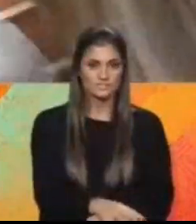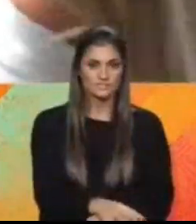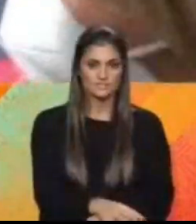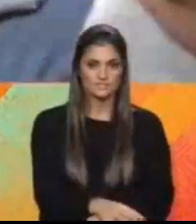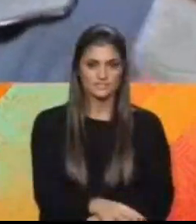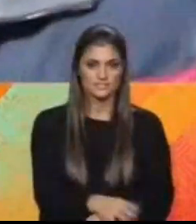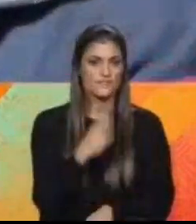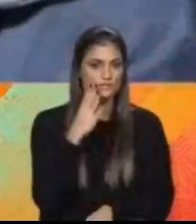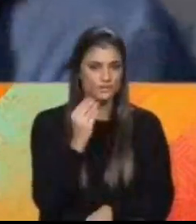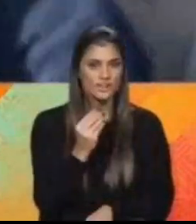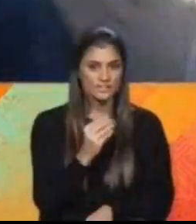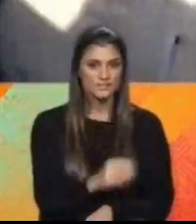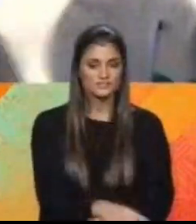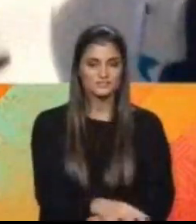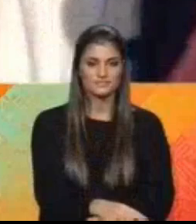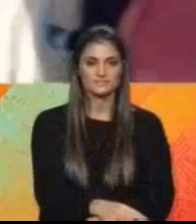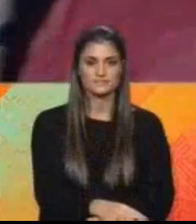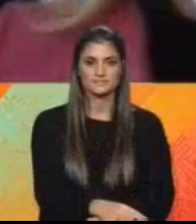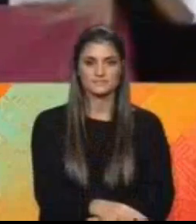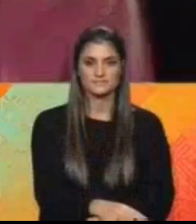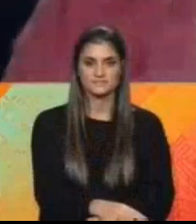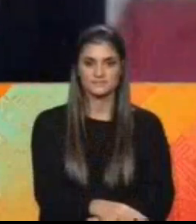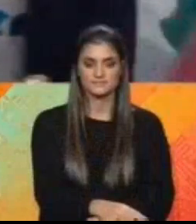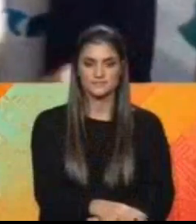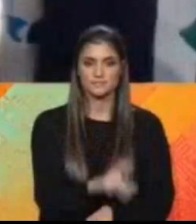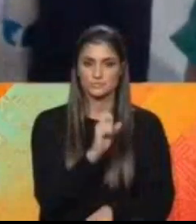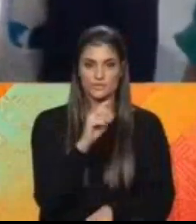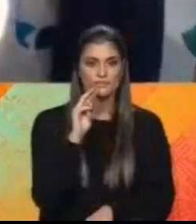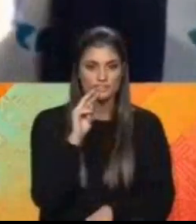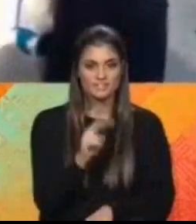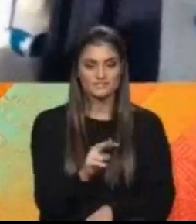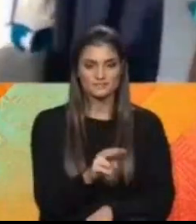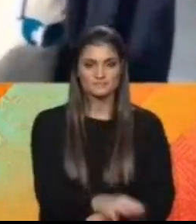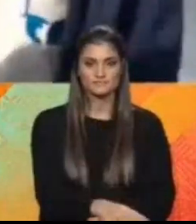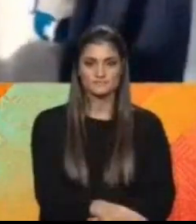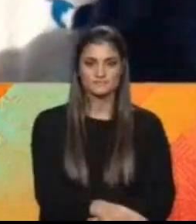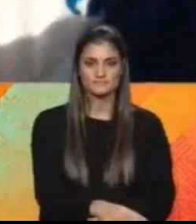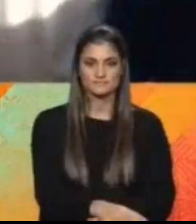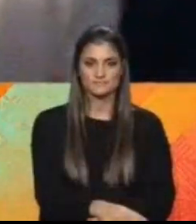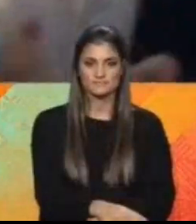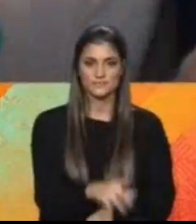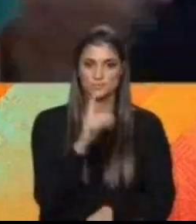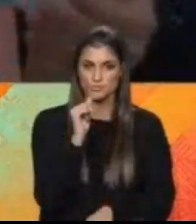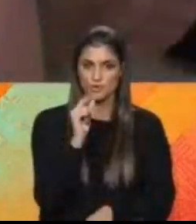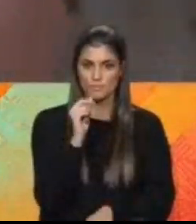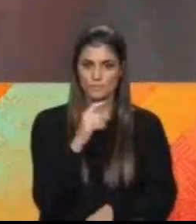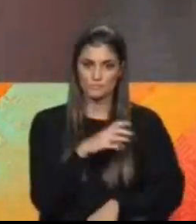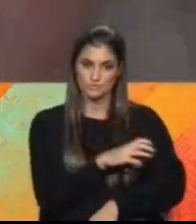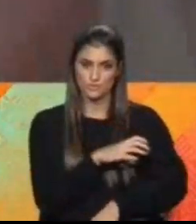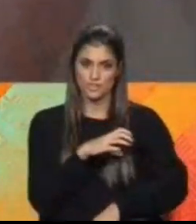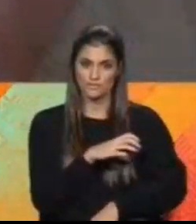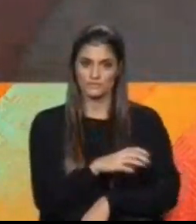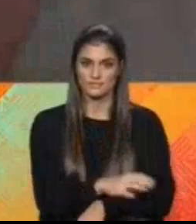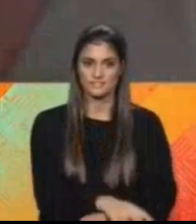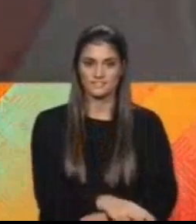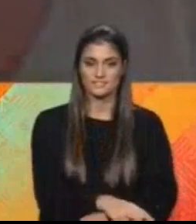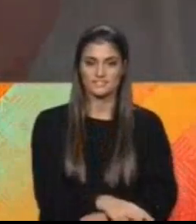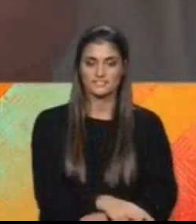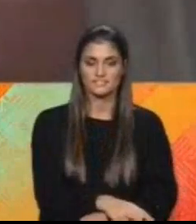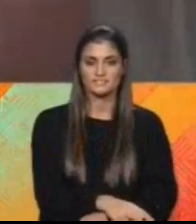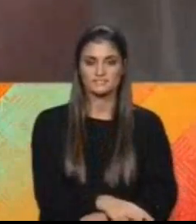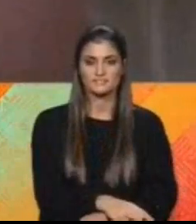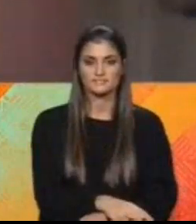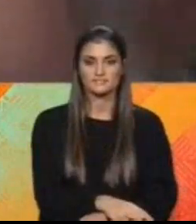todo envergonhado. Como puderam reparar, é um homem musculado. Só nos